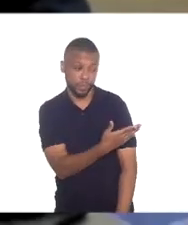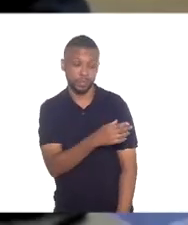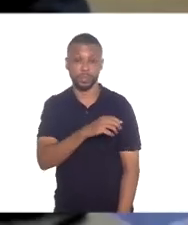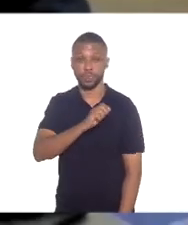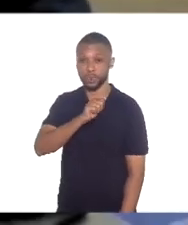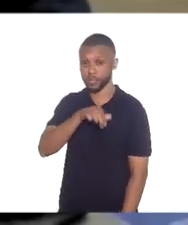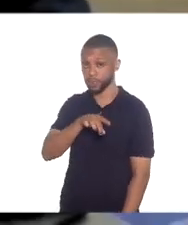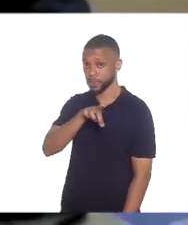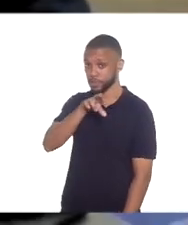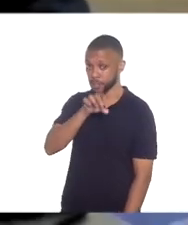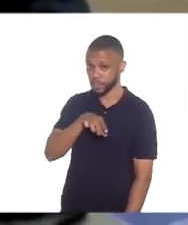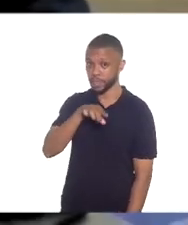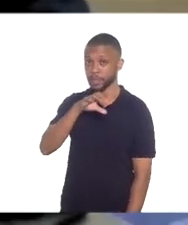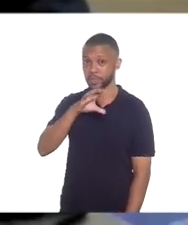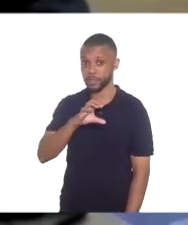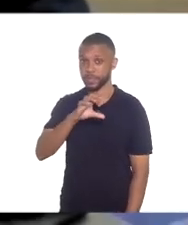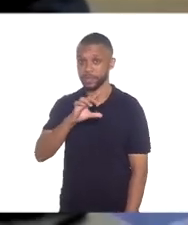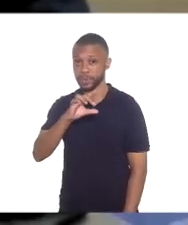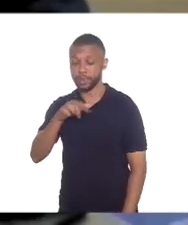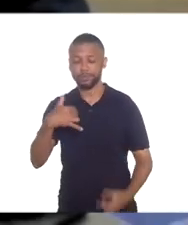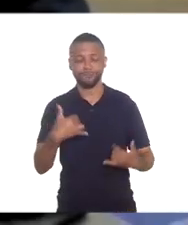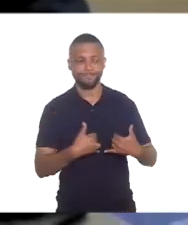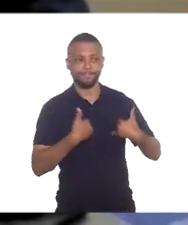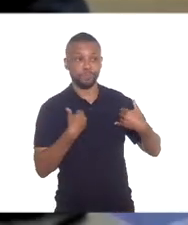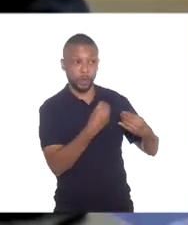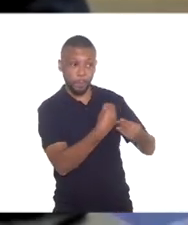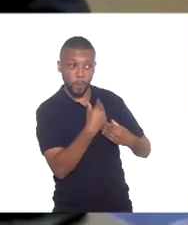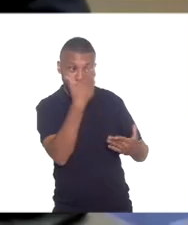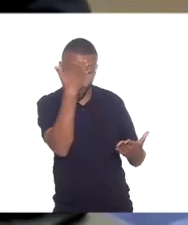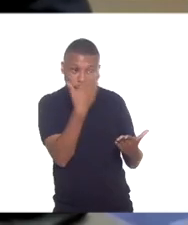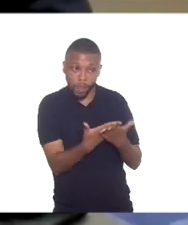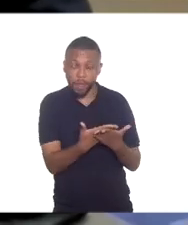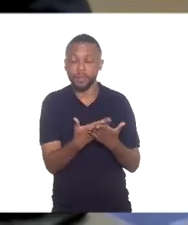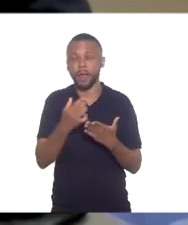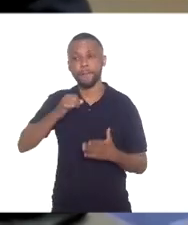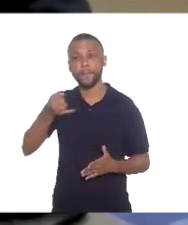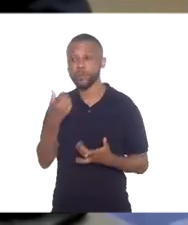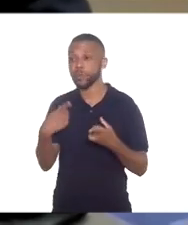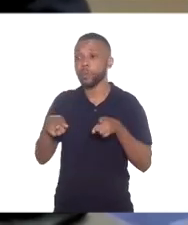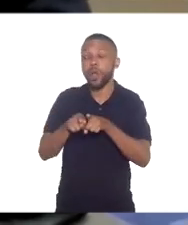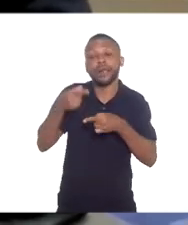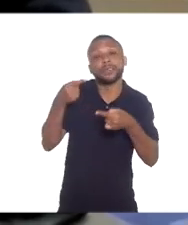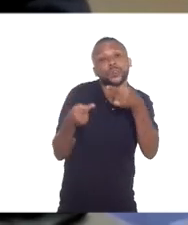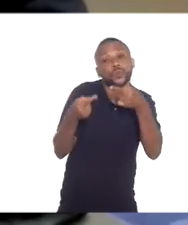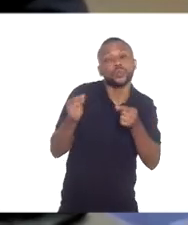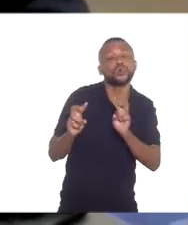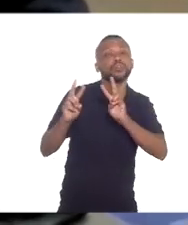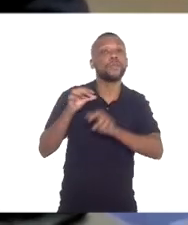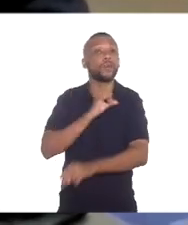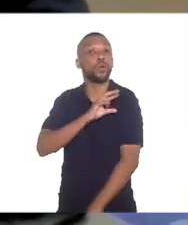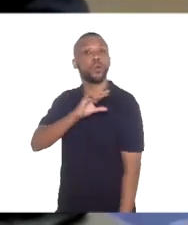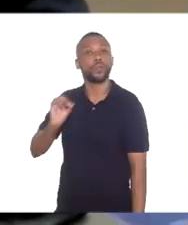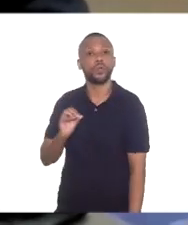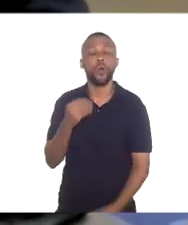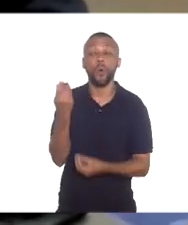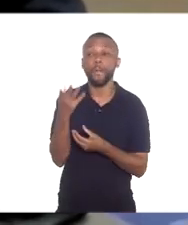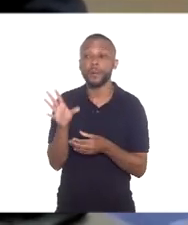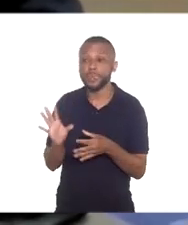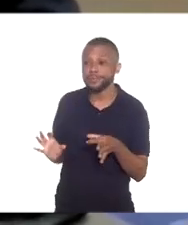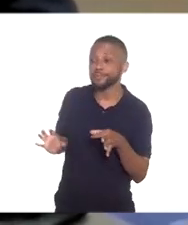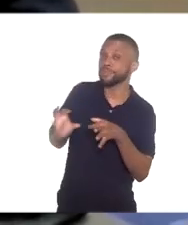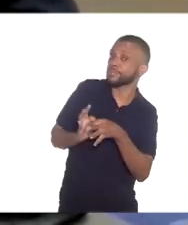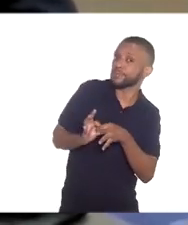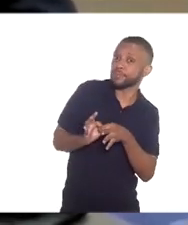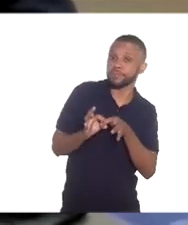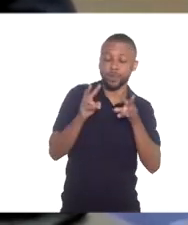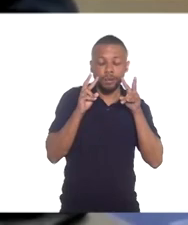André Cigano me honrou com a confiança, trazendo para cá com o mandato, nós temos que discutir o Estado do Rio de Janeiro. Como é que integra esse Estado? Quer dizer, do ponto de